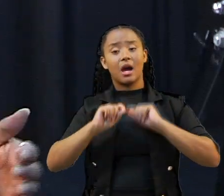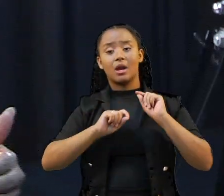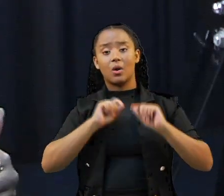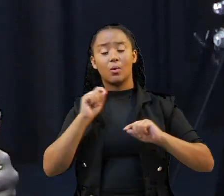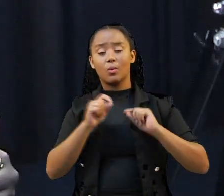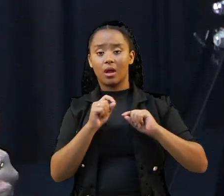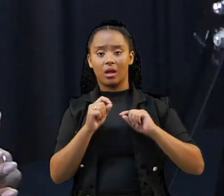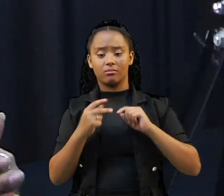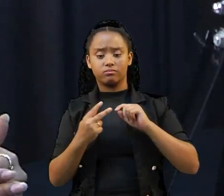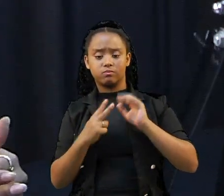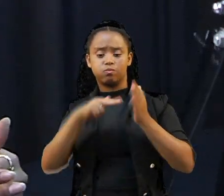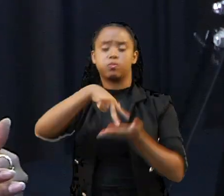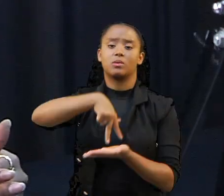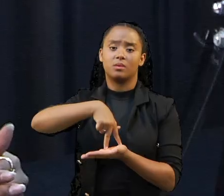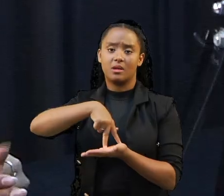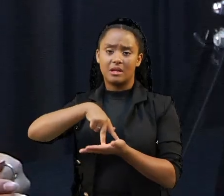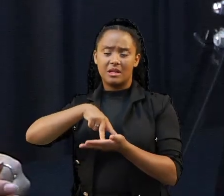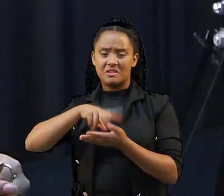tomar